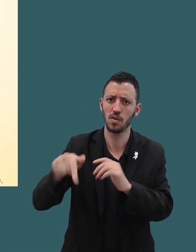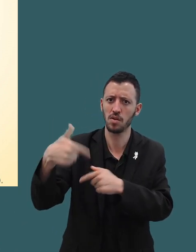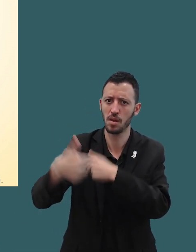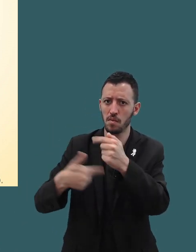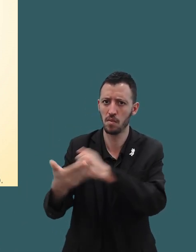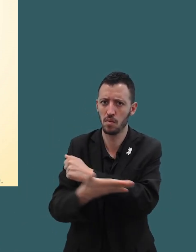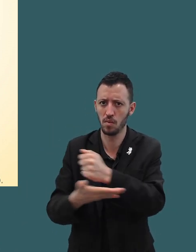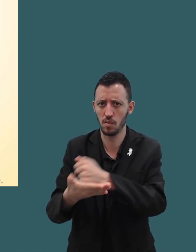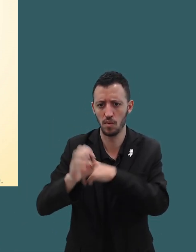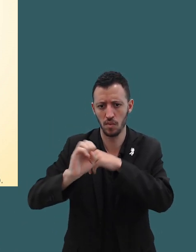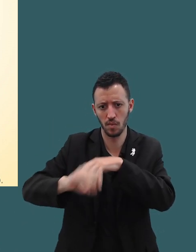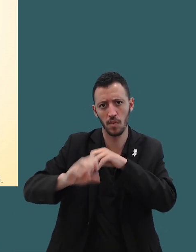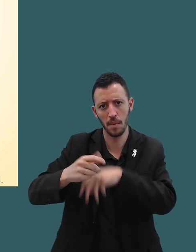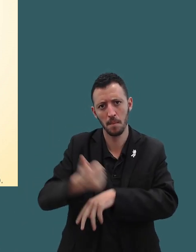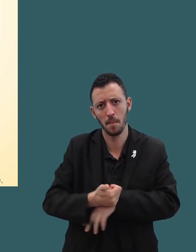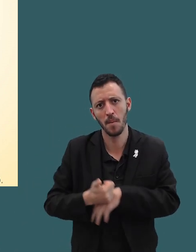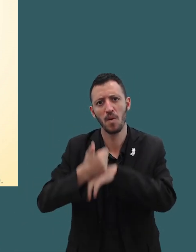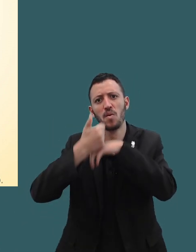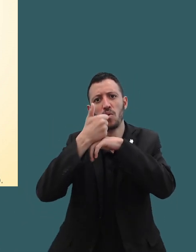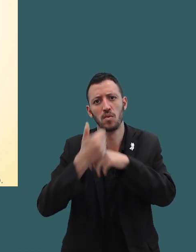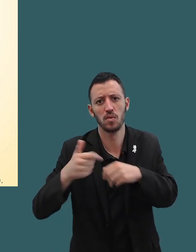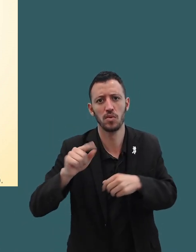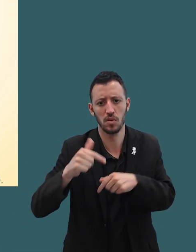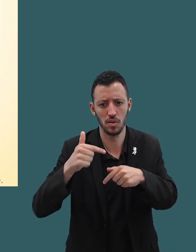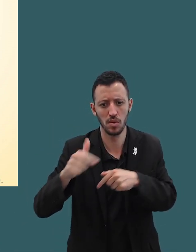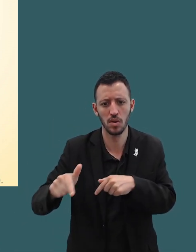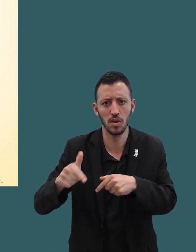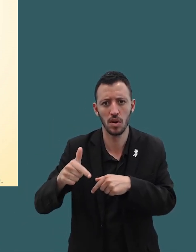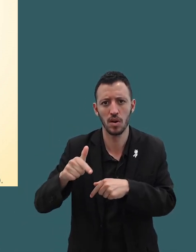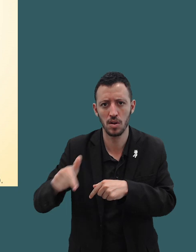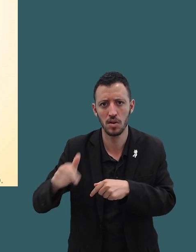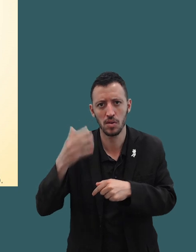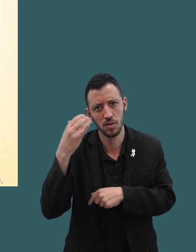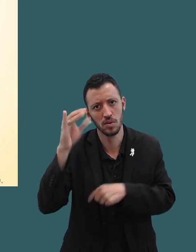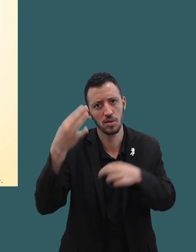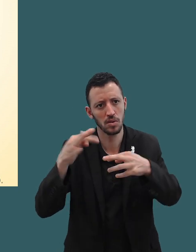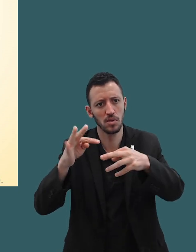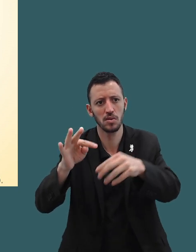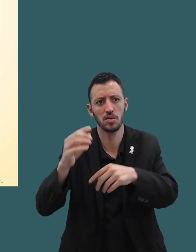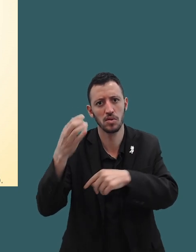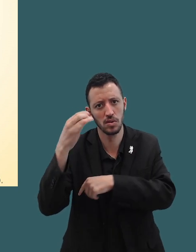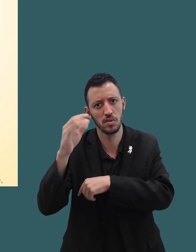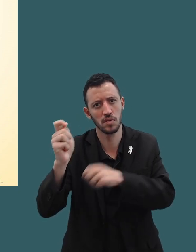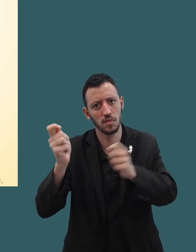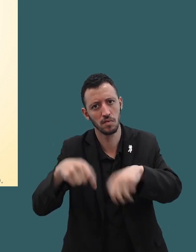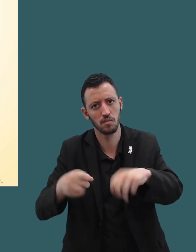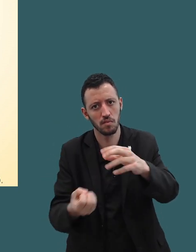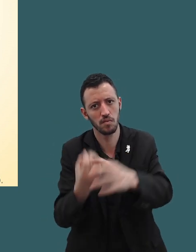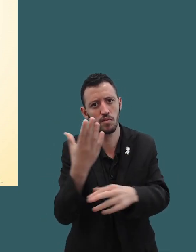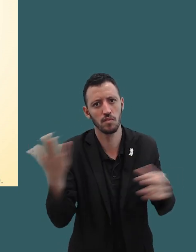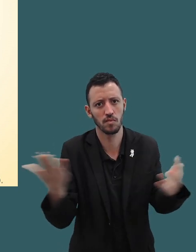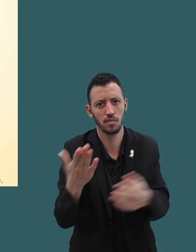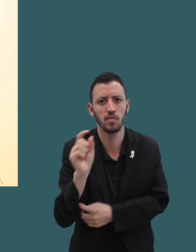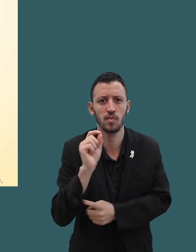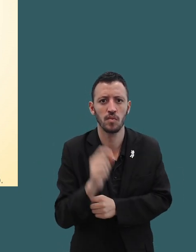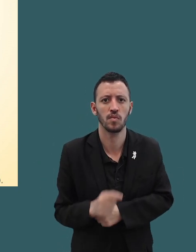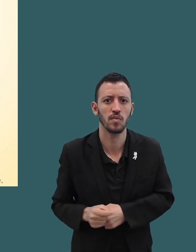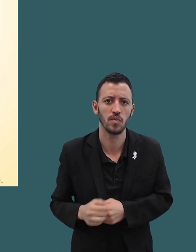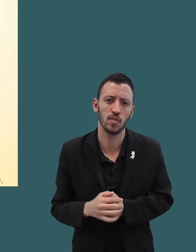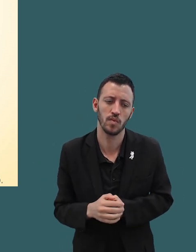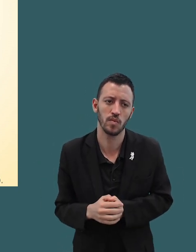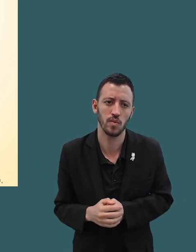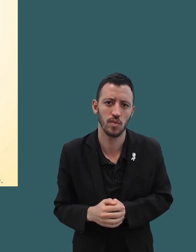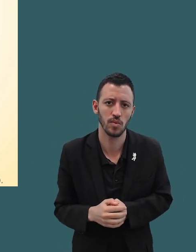base de uma educação de qualidade, uma educação científica de qualidade que possa gerar, criar,